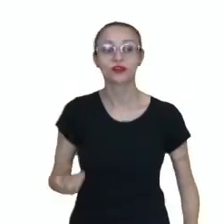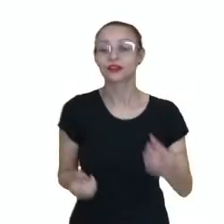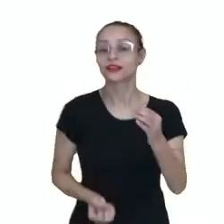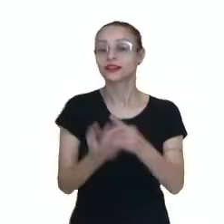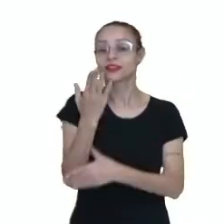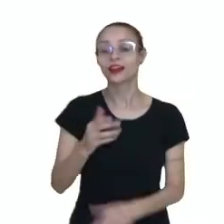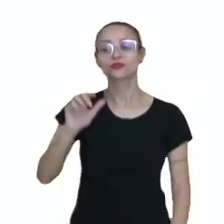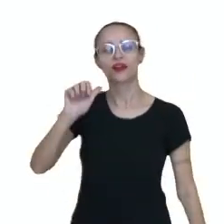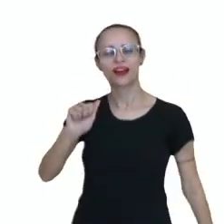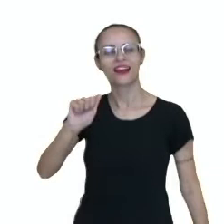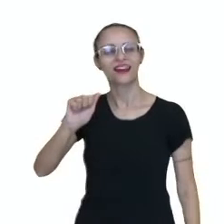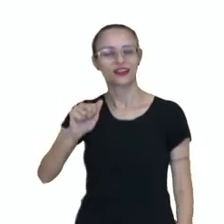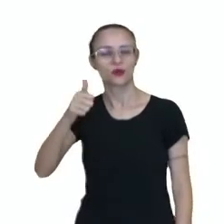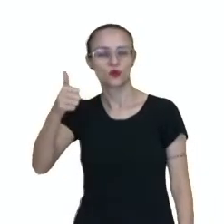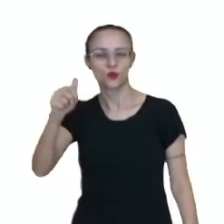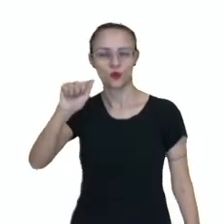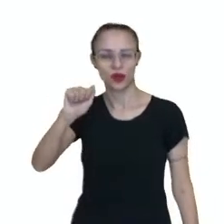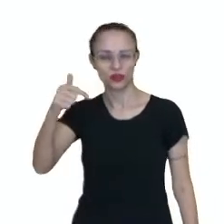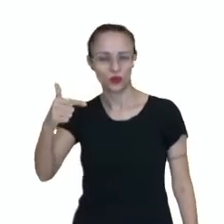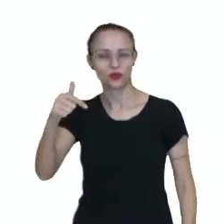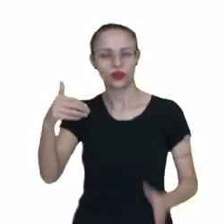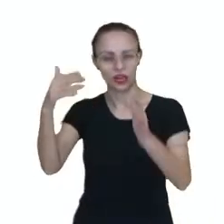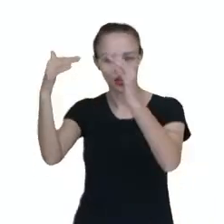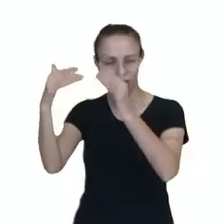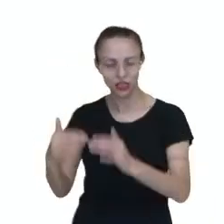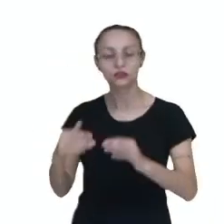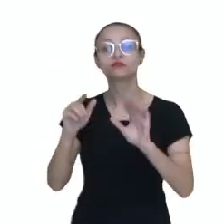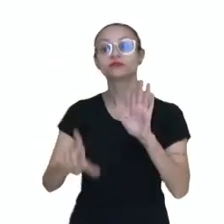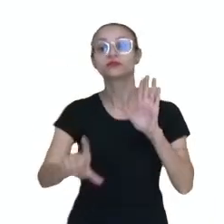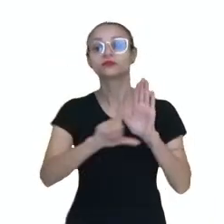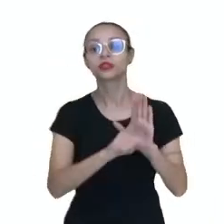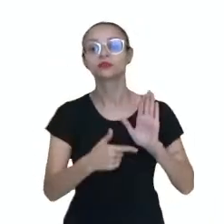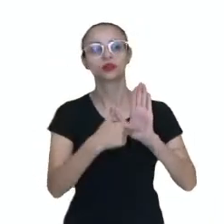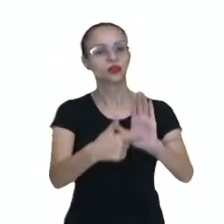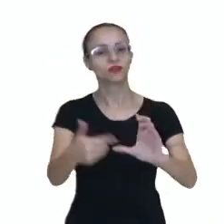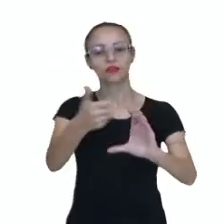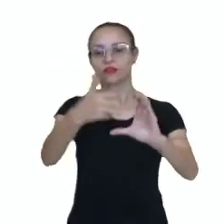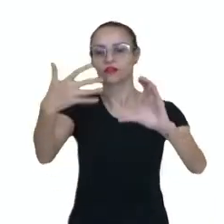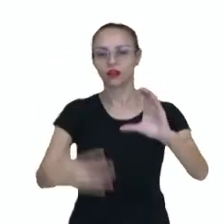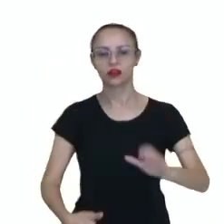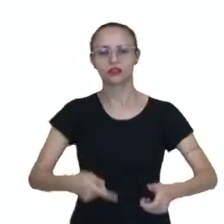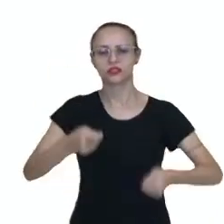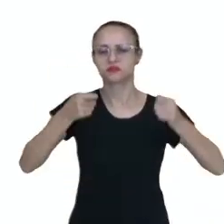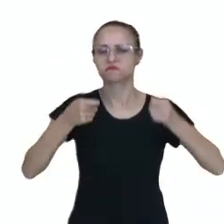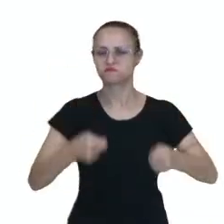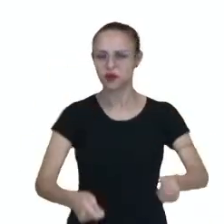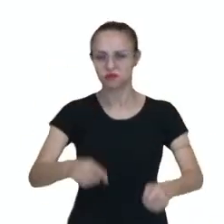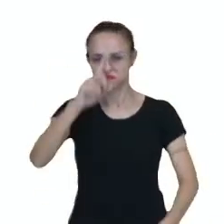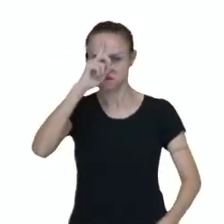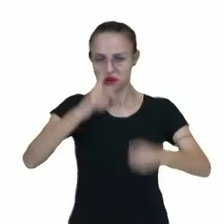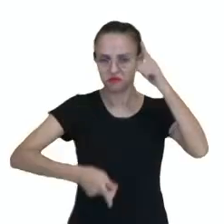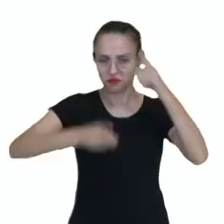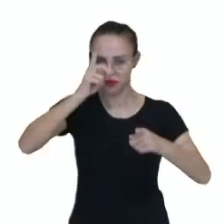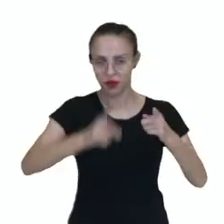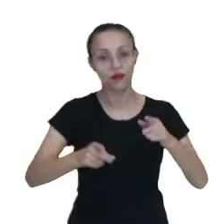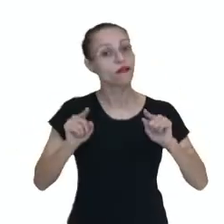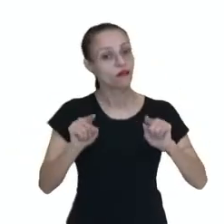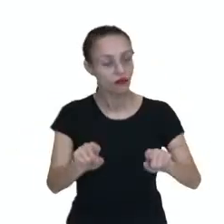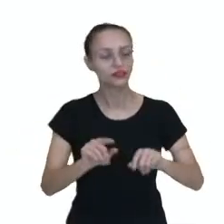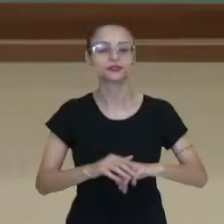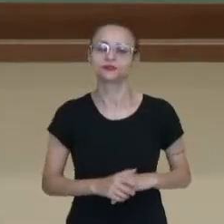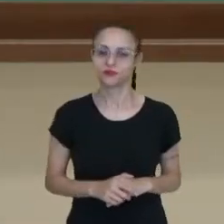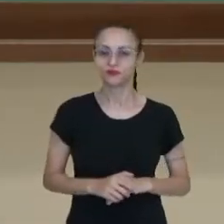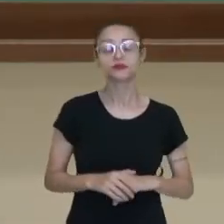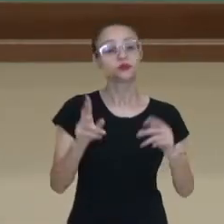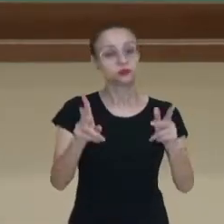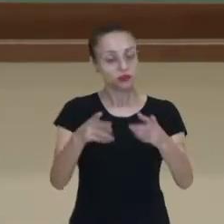primeiros atos institucionais e leis que demonstravam a característica autoritária do governo que se seguiria. Então aqui que você